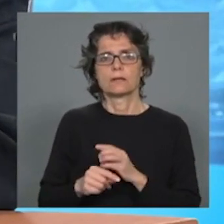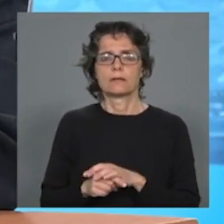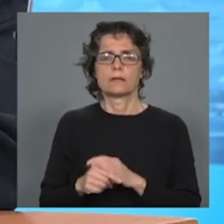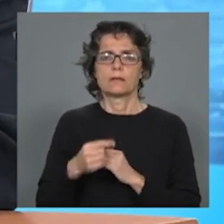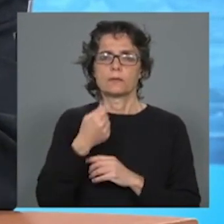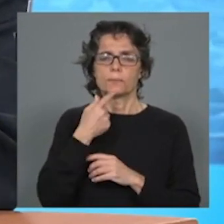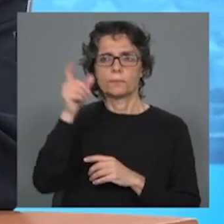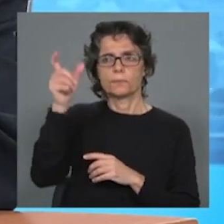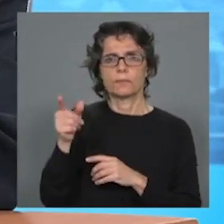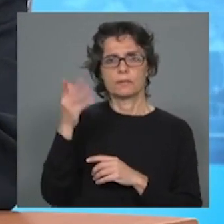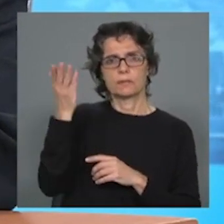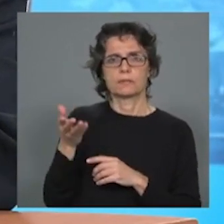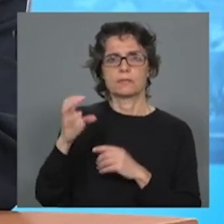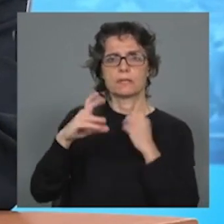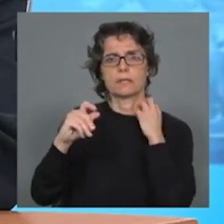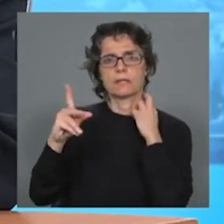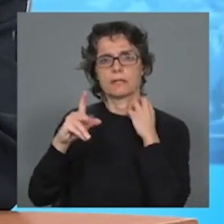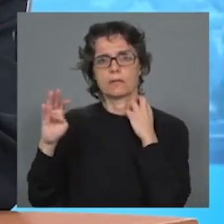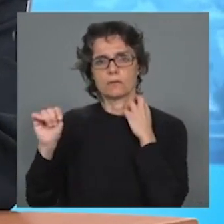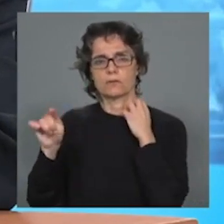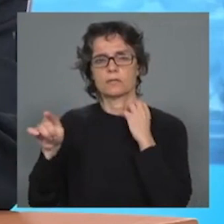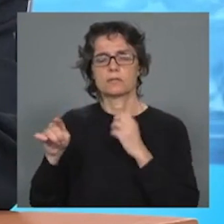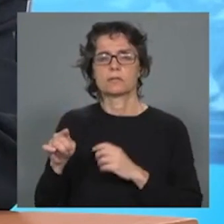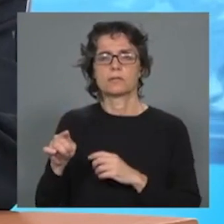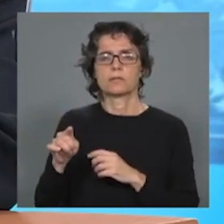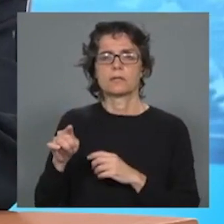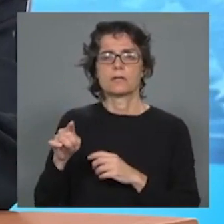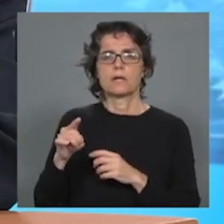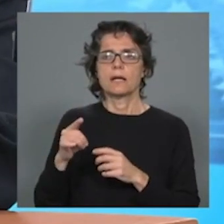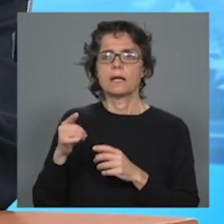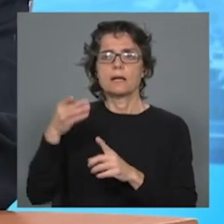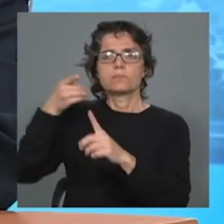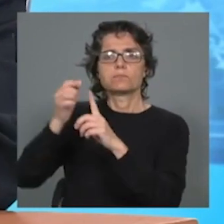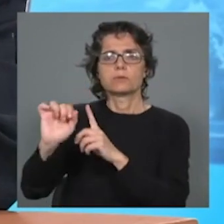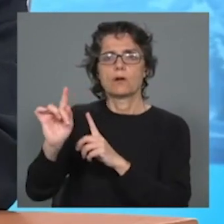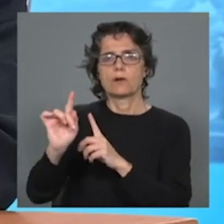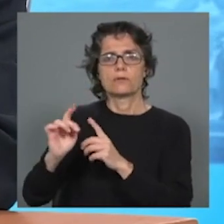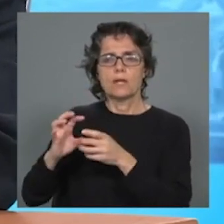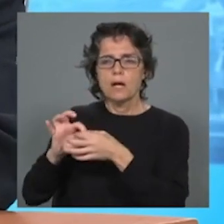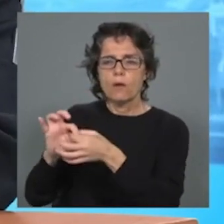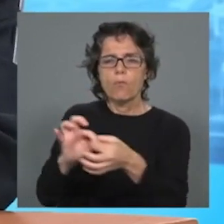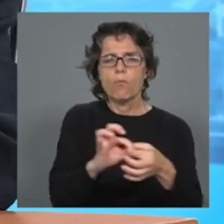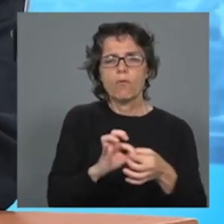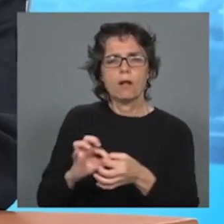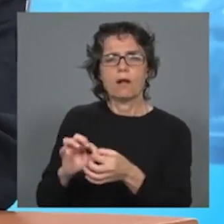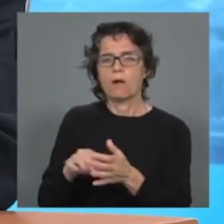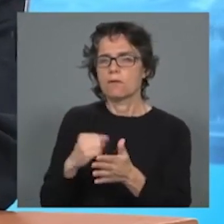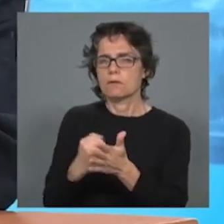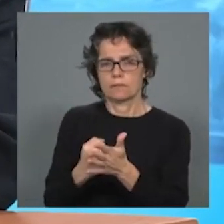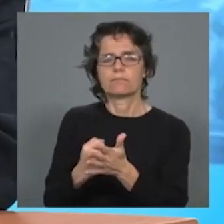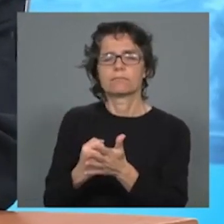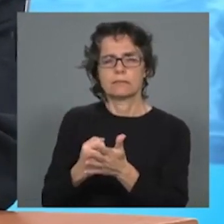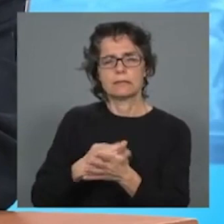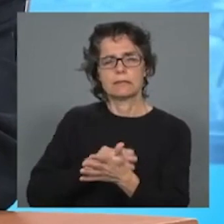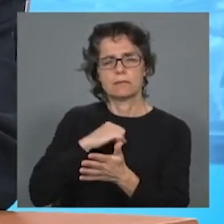apesar da única coisa que ele tenha fundado tenha sido a união, e que tem pouquinhos membros e discretos Aliás,